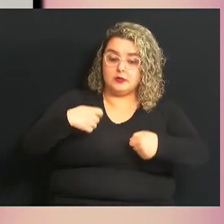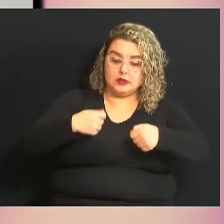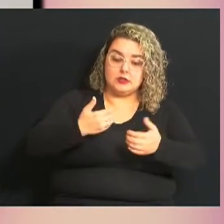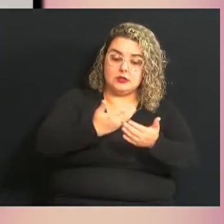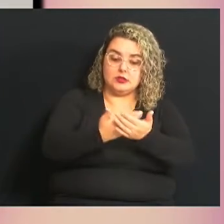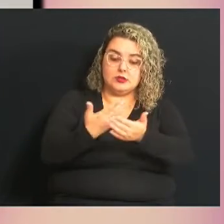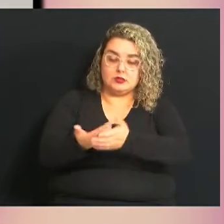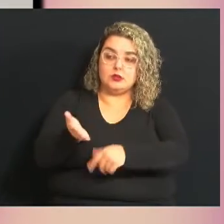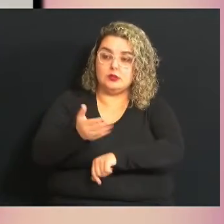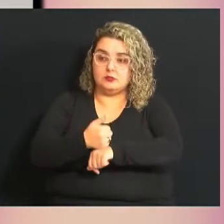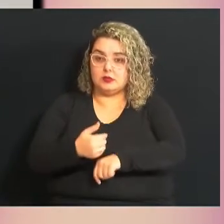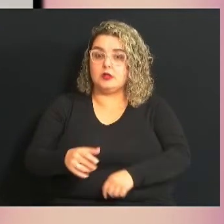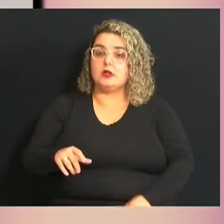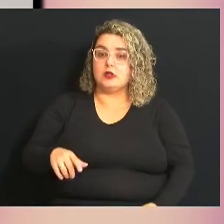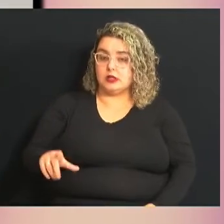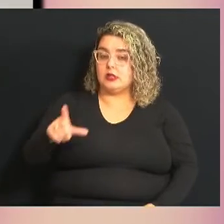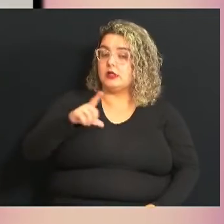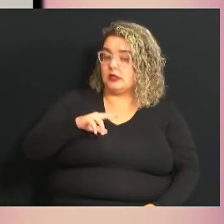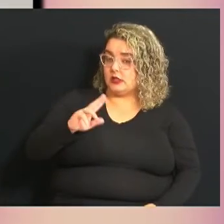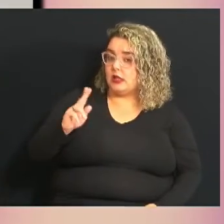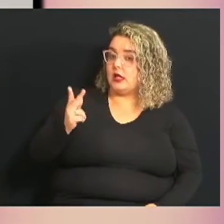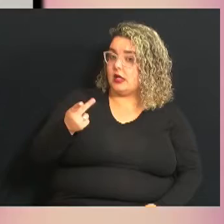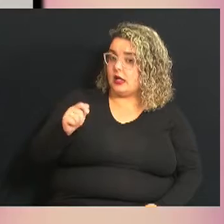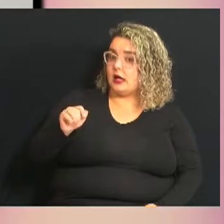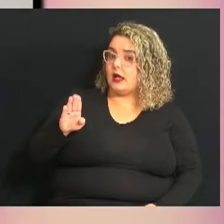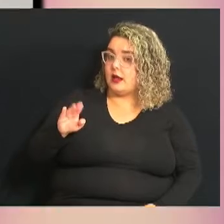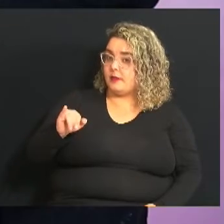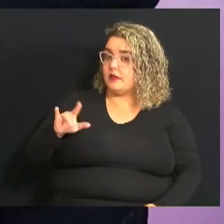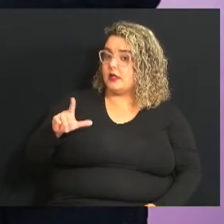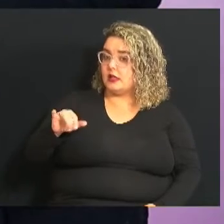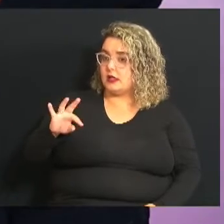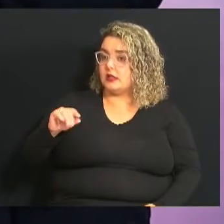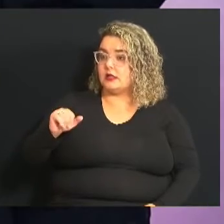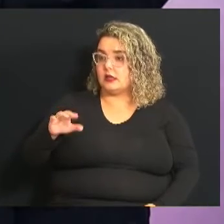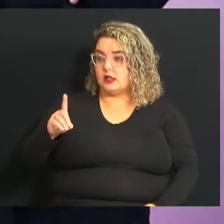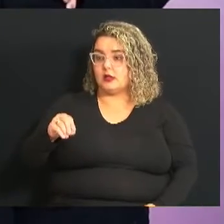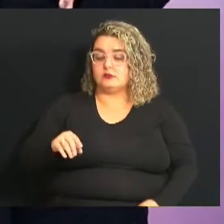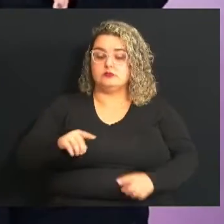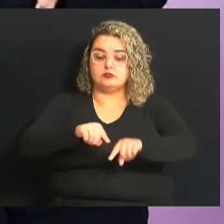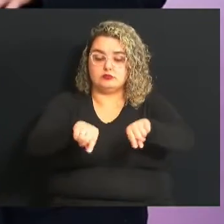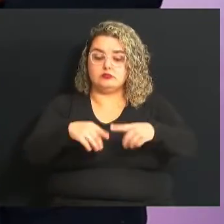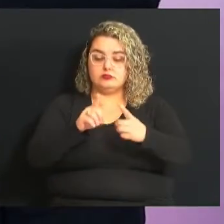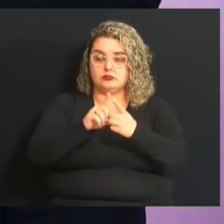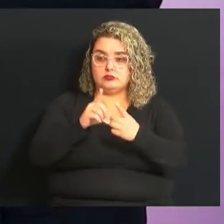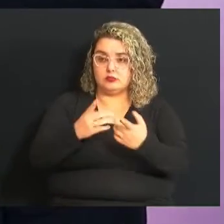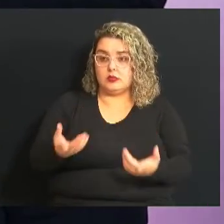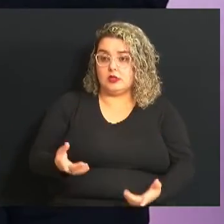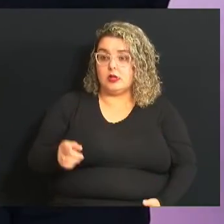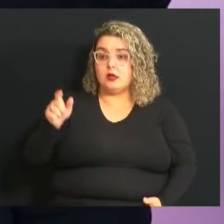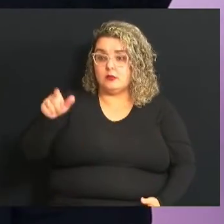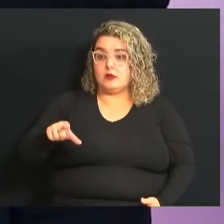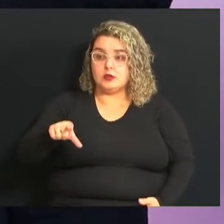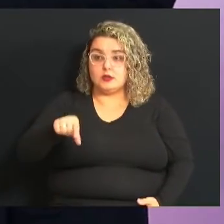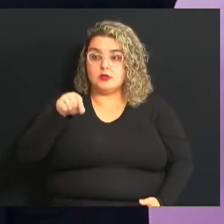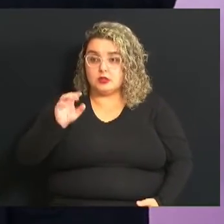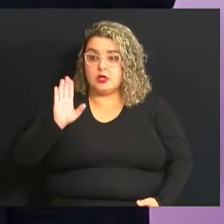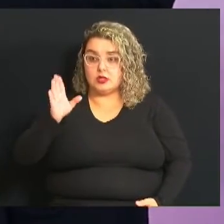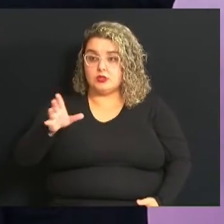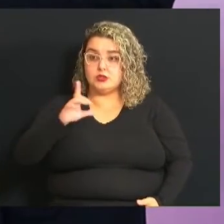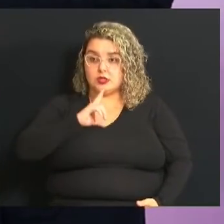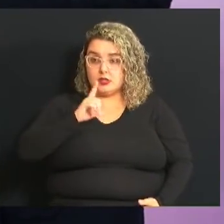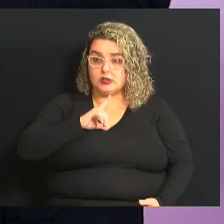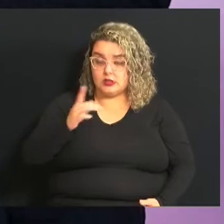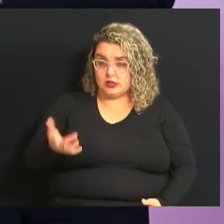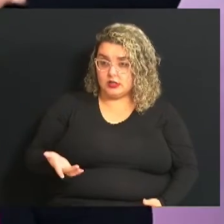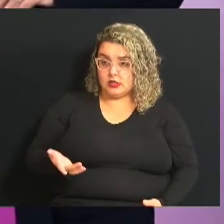estar habilitado para fazer isso no dia a dia do seu consultório. E a pessoa que quer optar por essa técnica, ela já tem que estar